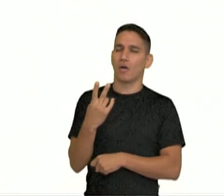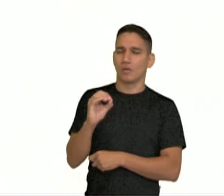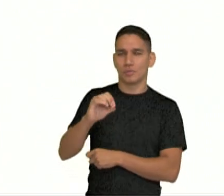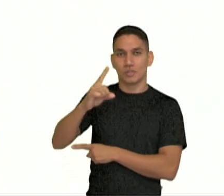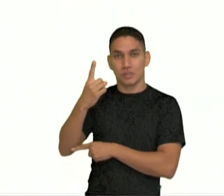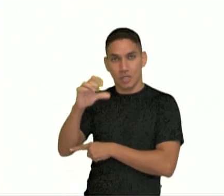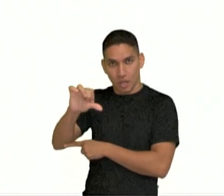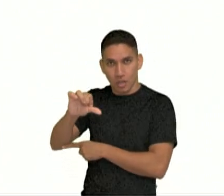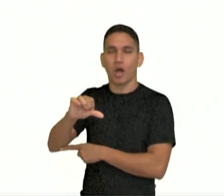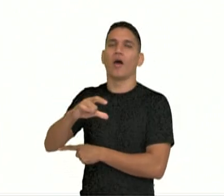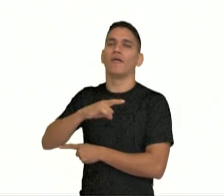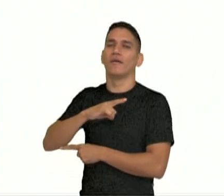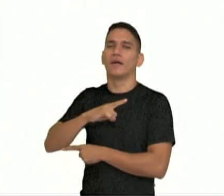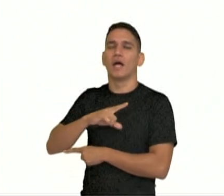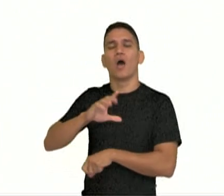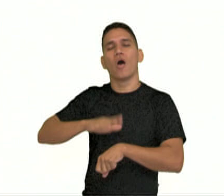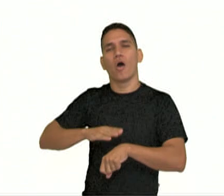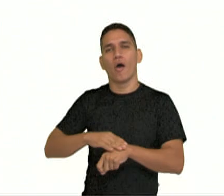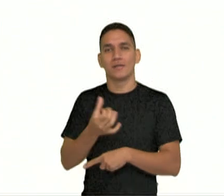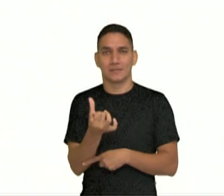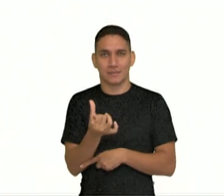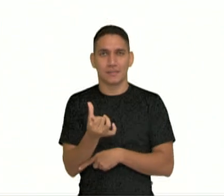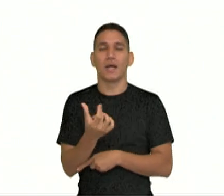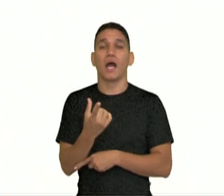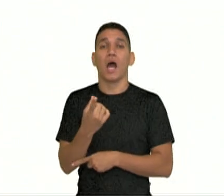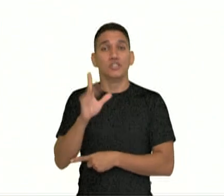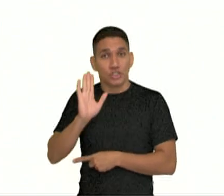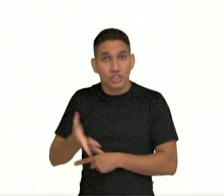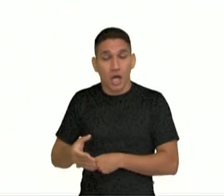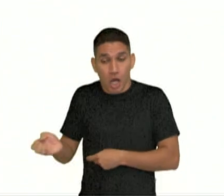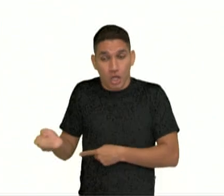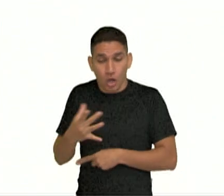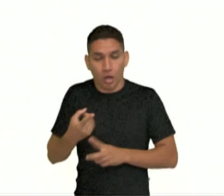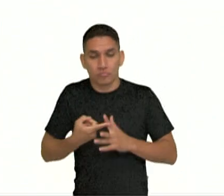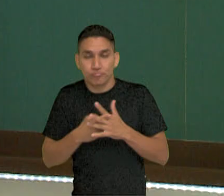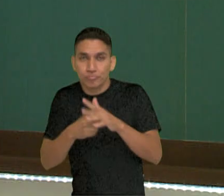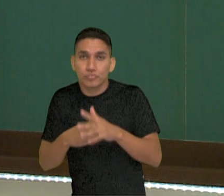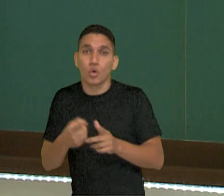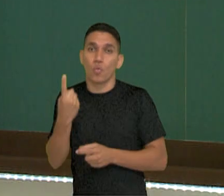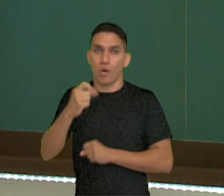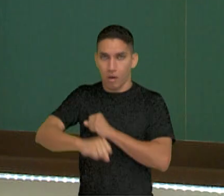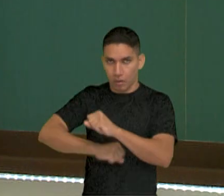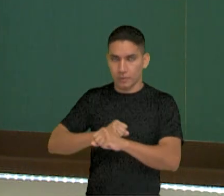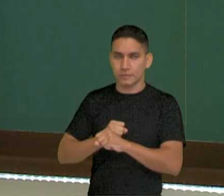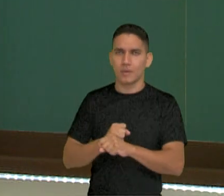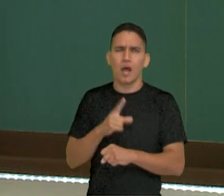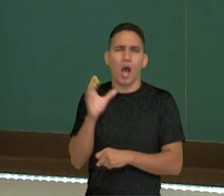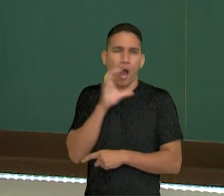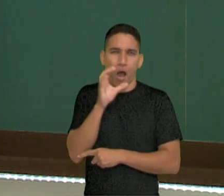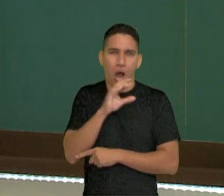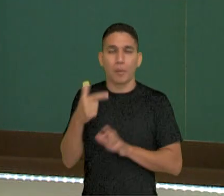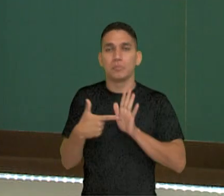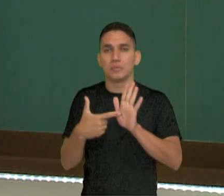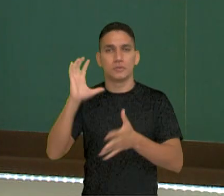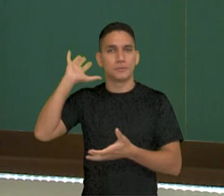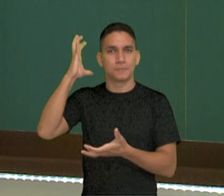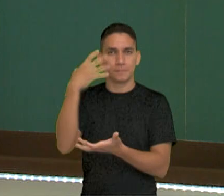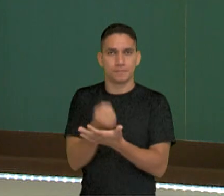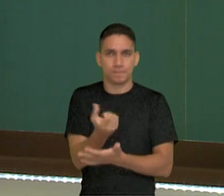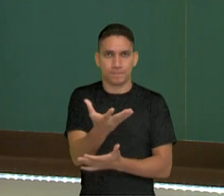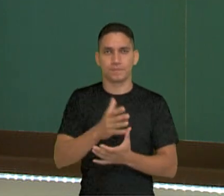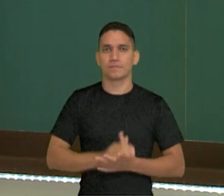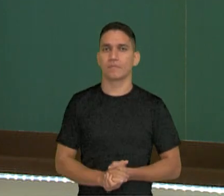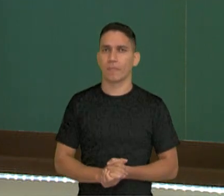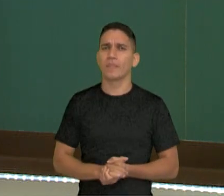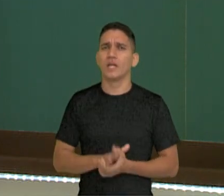30/12/2019, às 6 horas, atualizado há um ano. Então, essa é uma breve reportagem sobre o podcast. E a gente